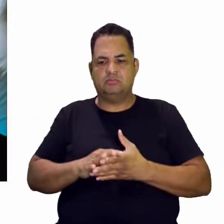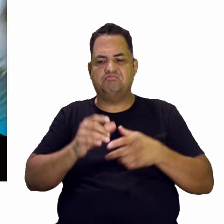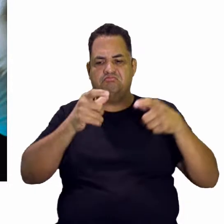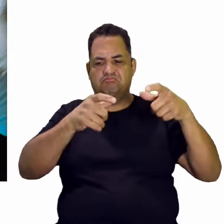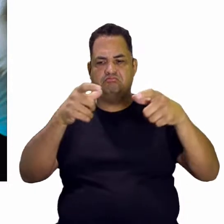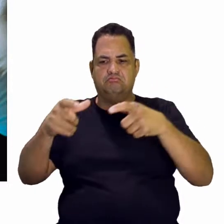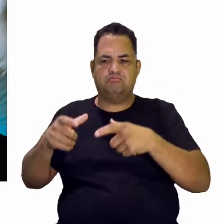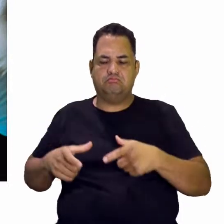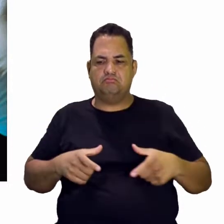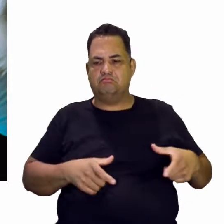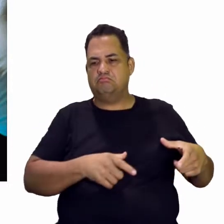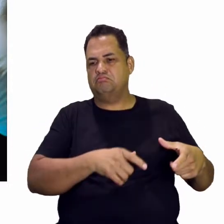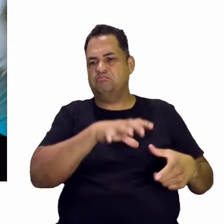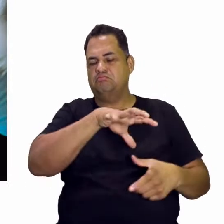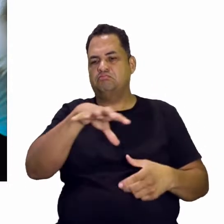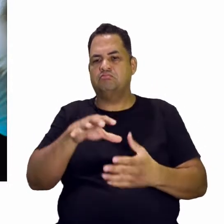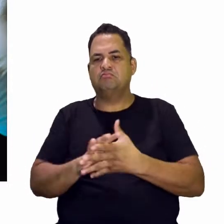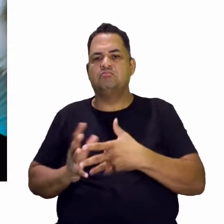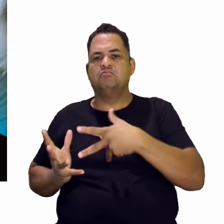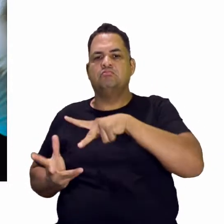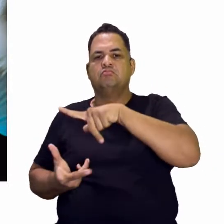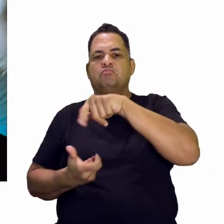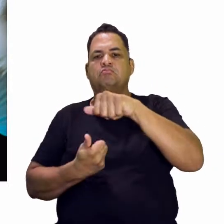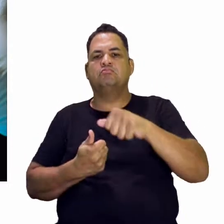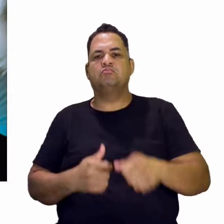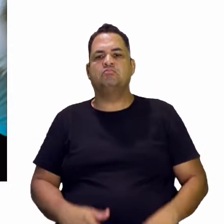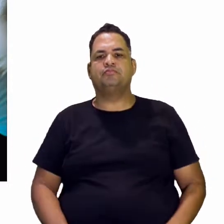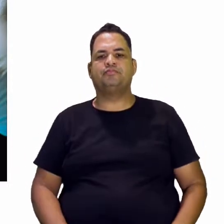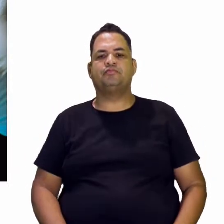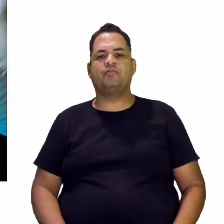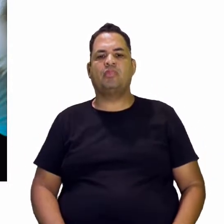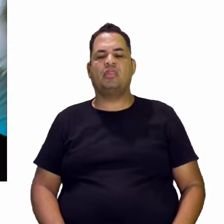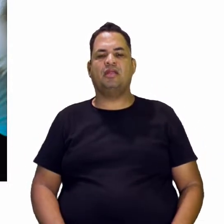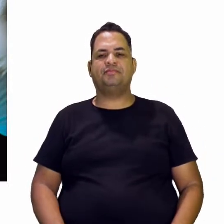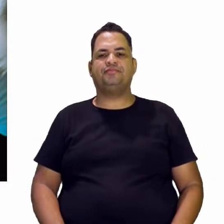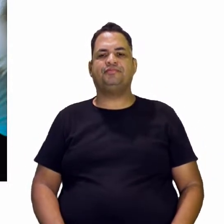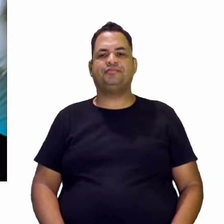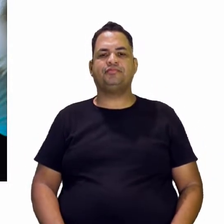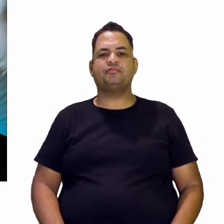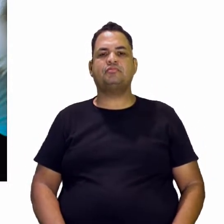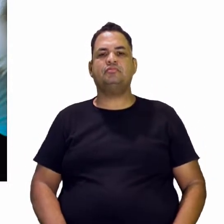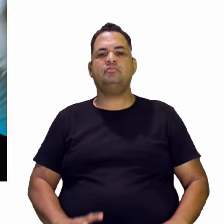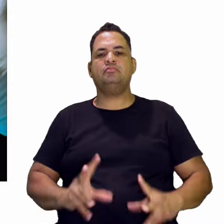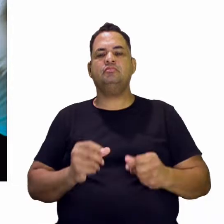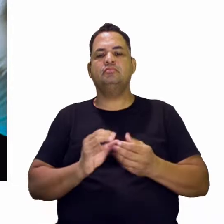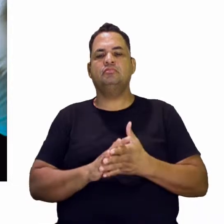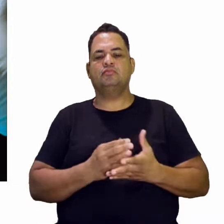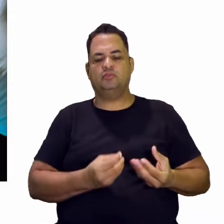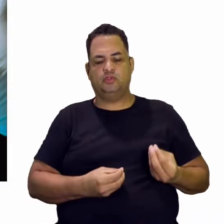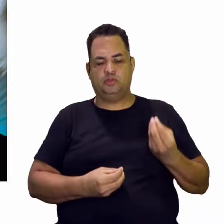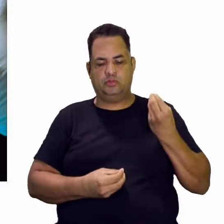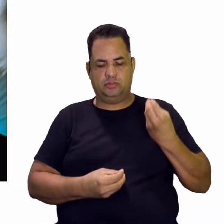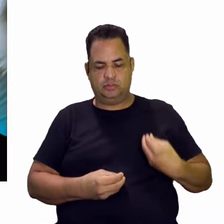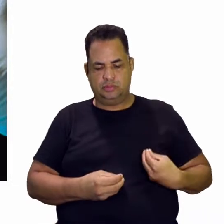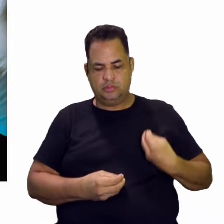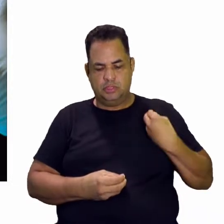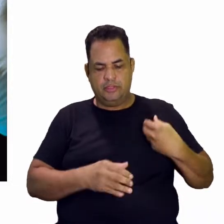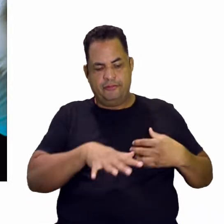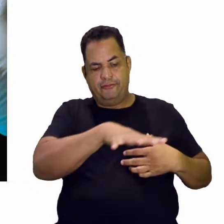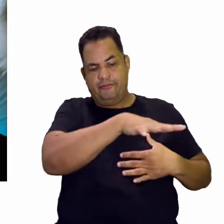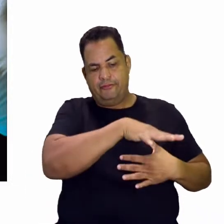Todos. Não é um ou outro. São todos os ecossistemas. Olha aqui para